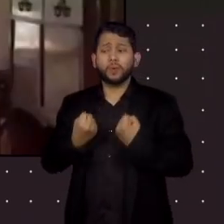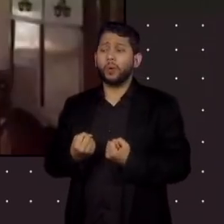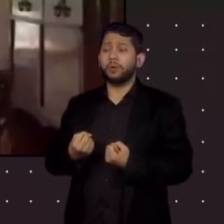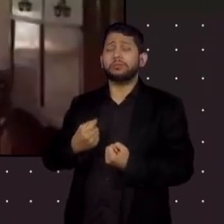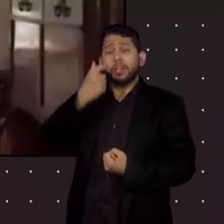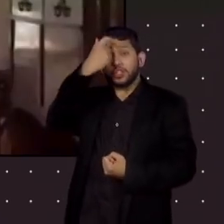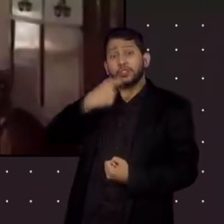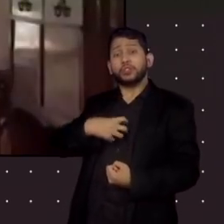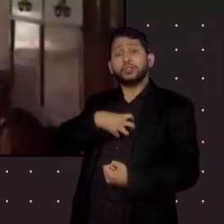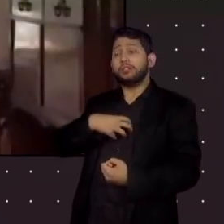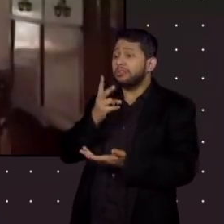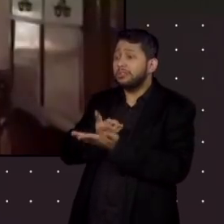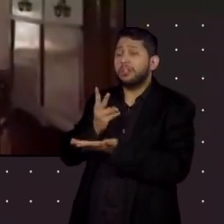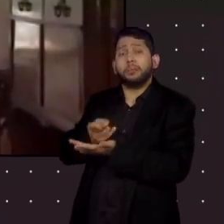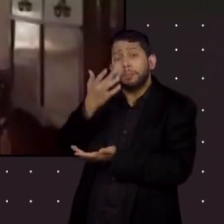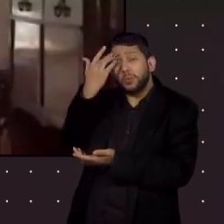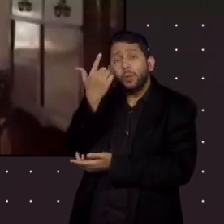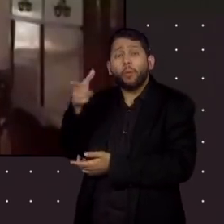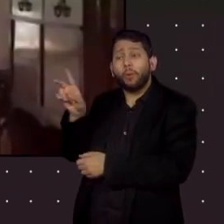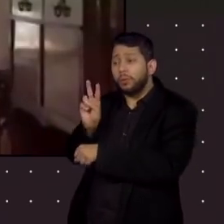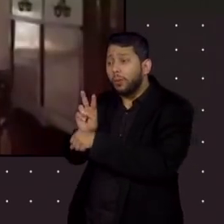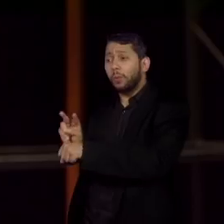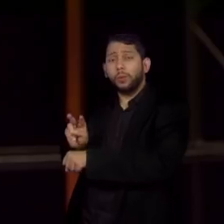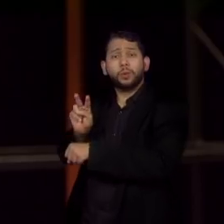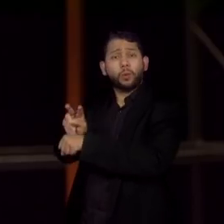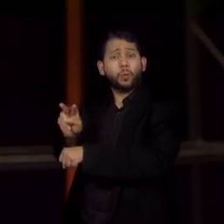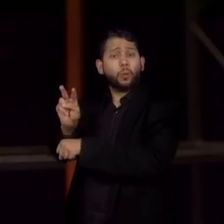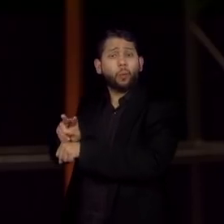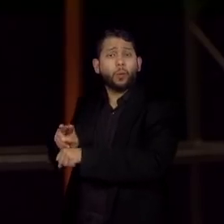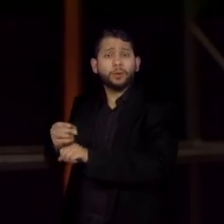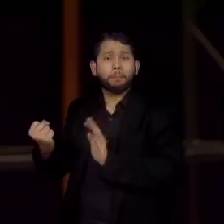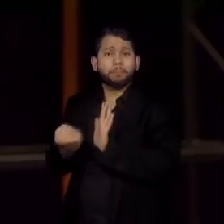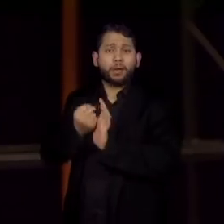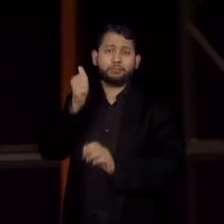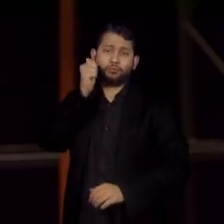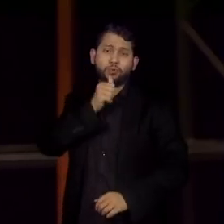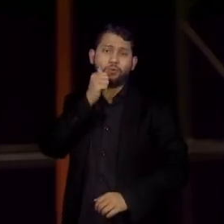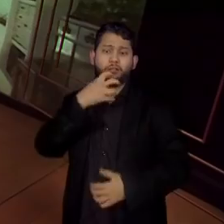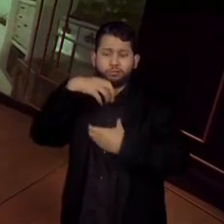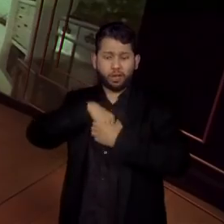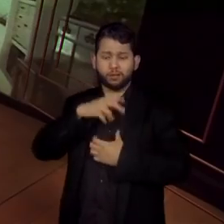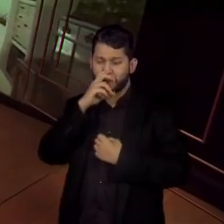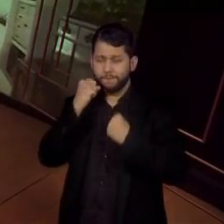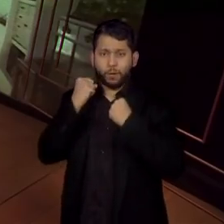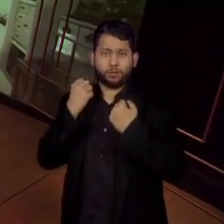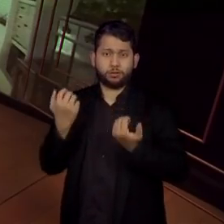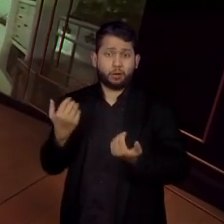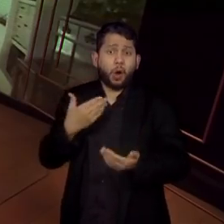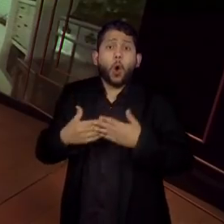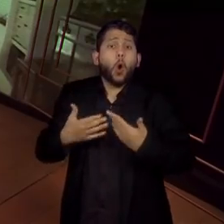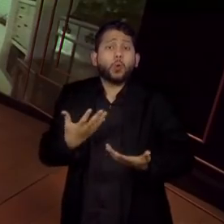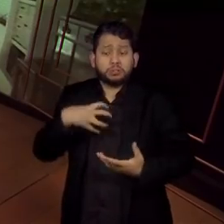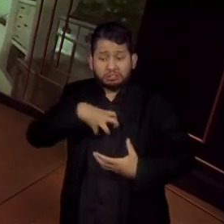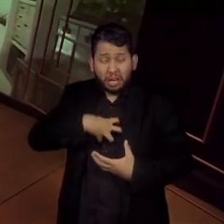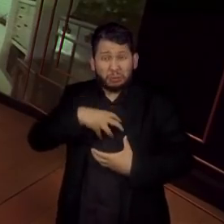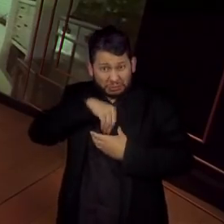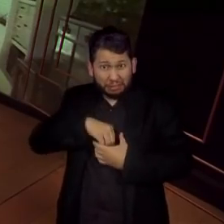Todas nós mulheres temos essa coisa, essa força, né? Não sei de onde nós tiramos essa força,